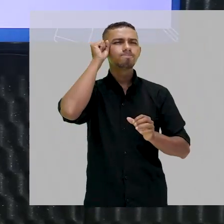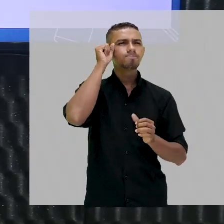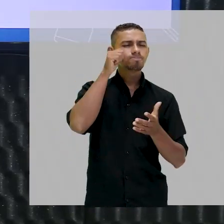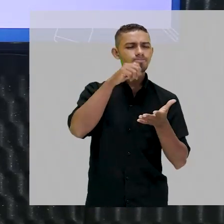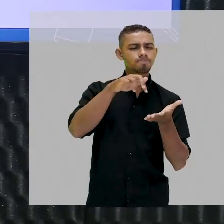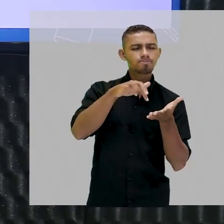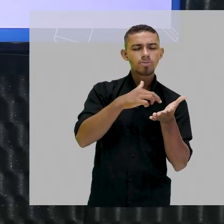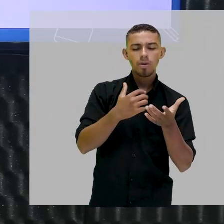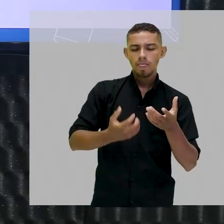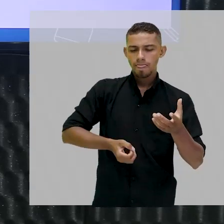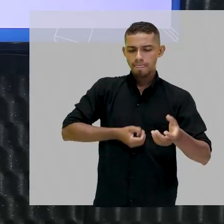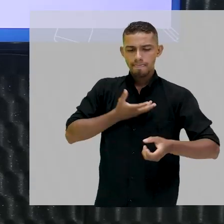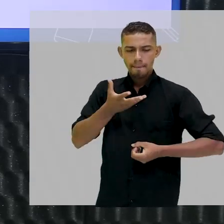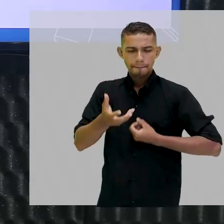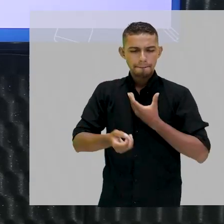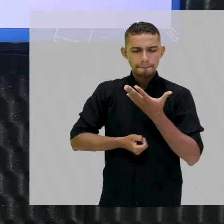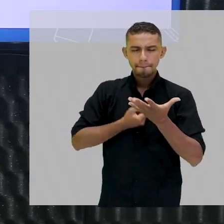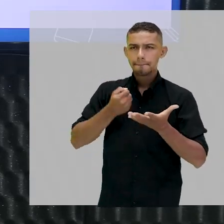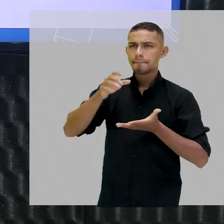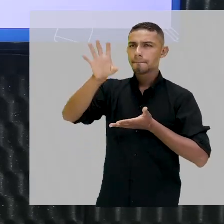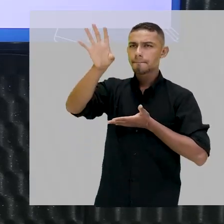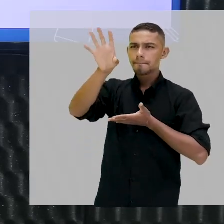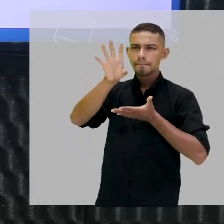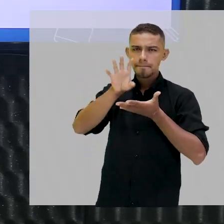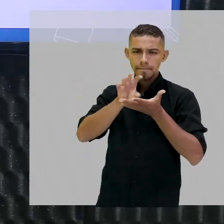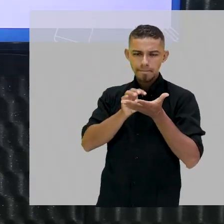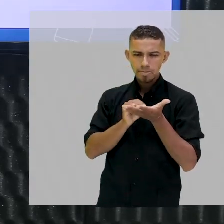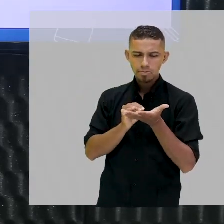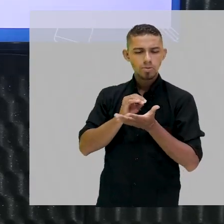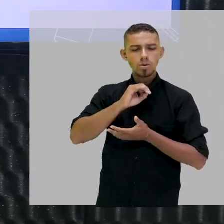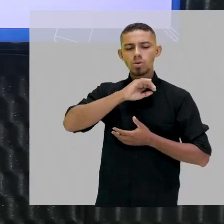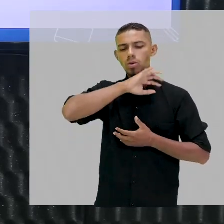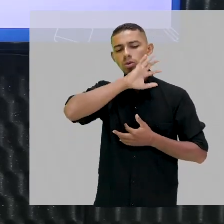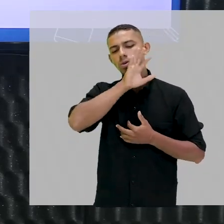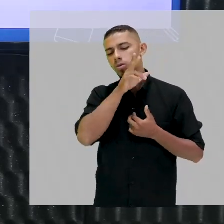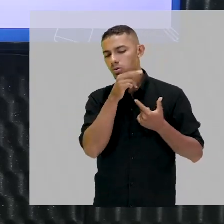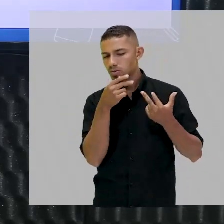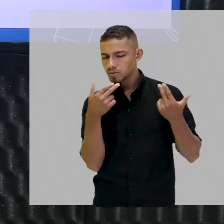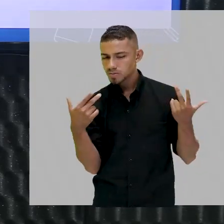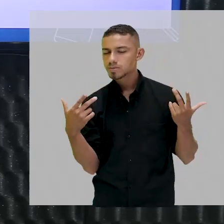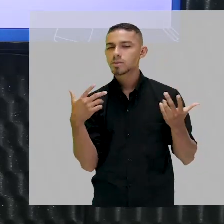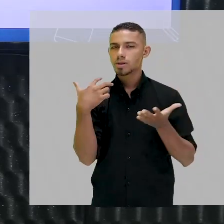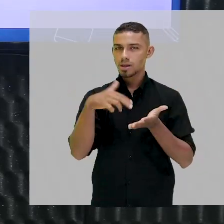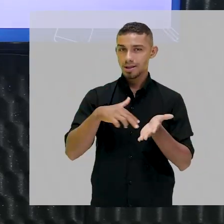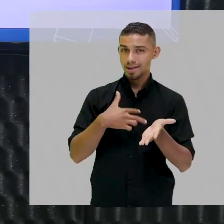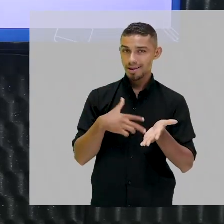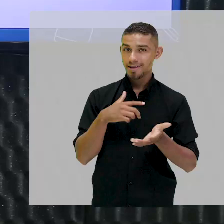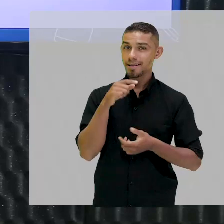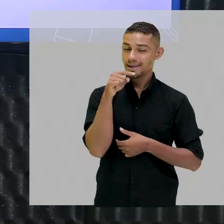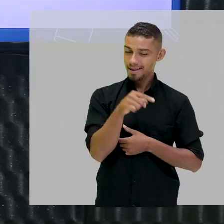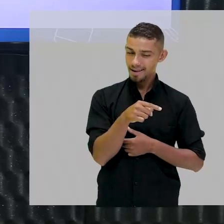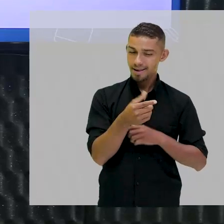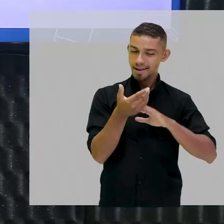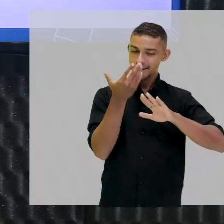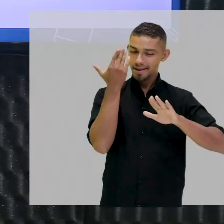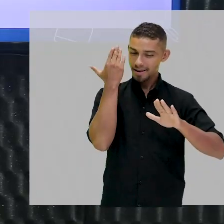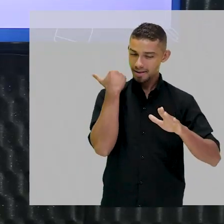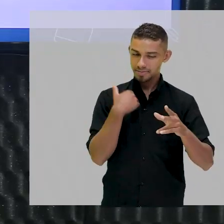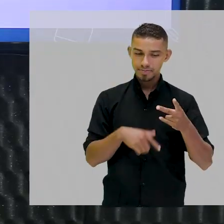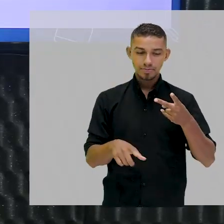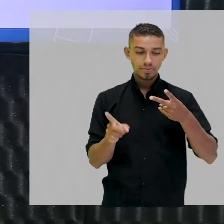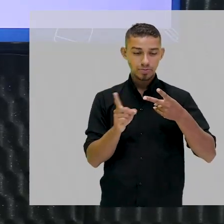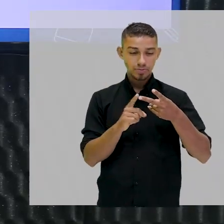de se expressar, imitando os animais. Assim acontecia a dança na pré-história.